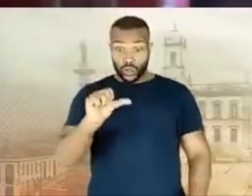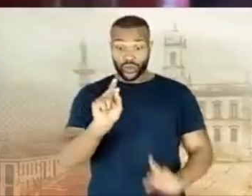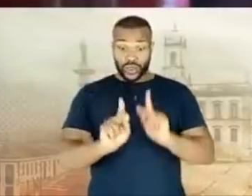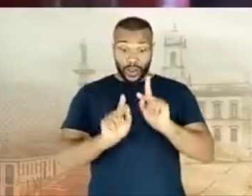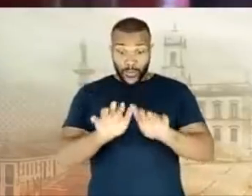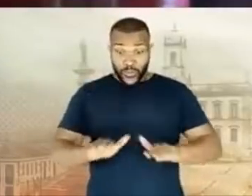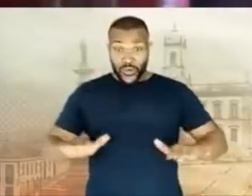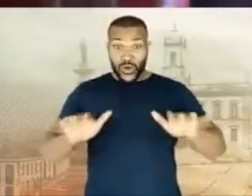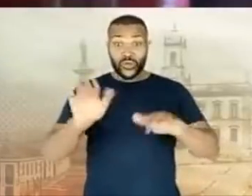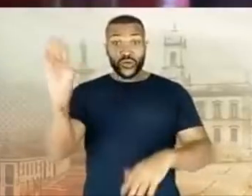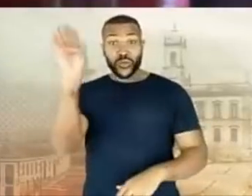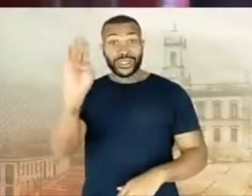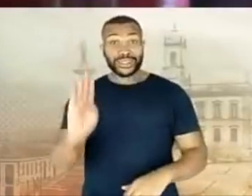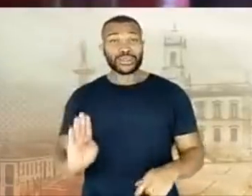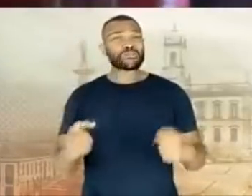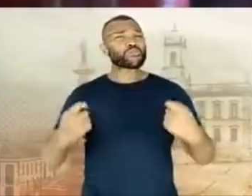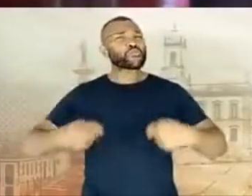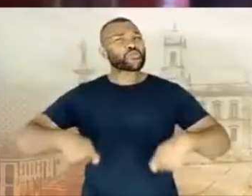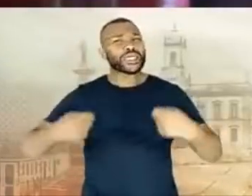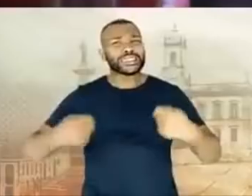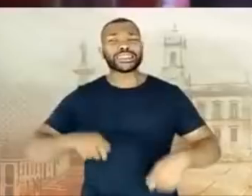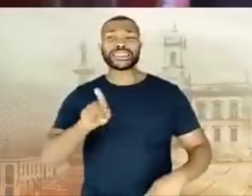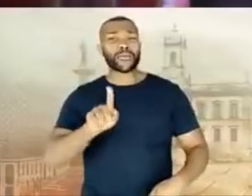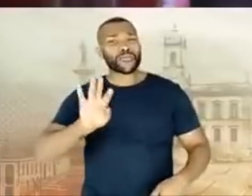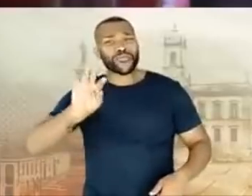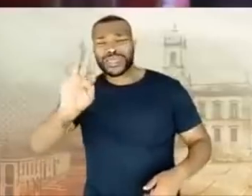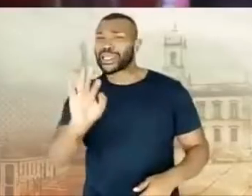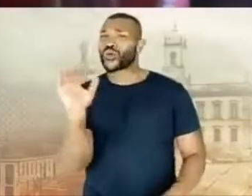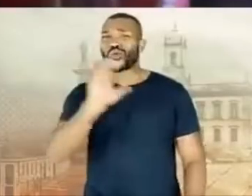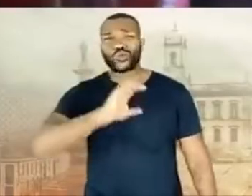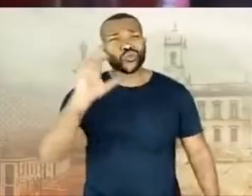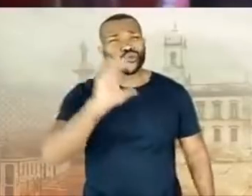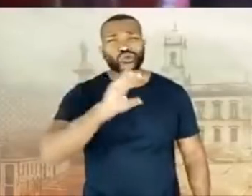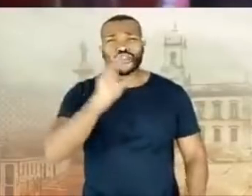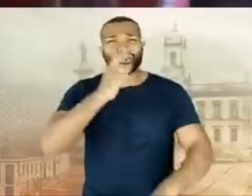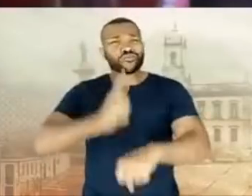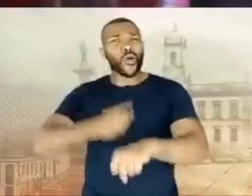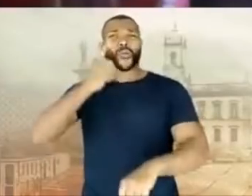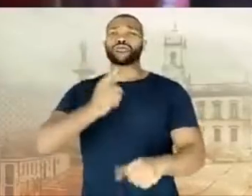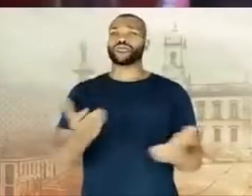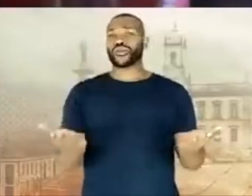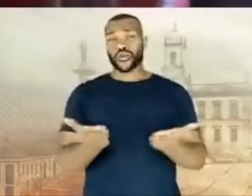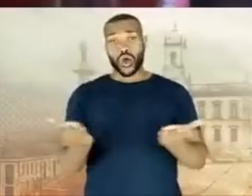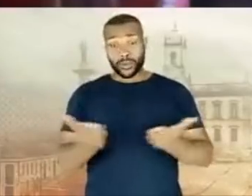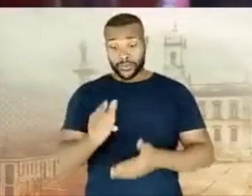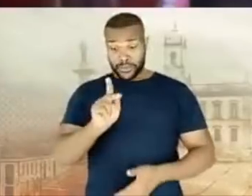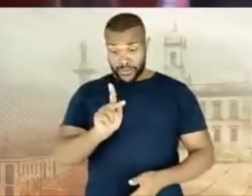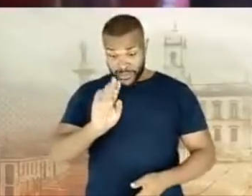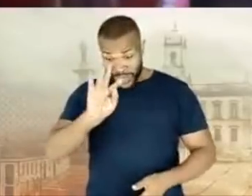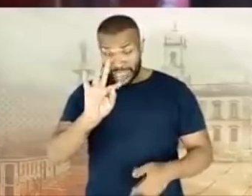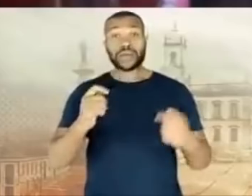do PT mais do que em qualquer outro momento histórico. O PT precisa ter